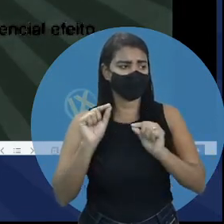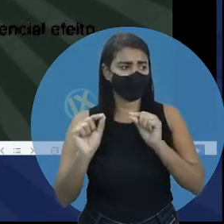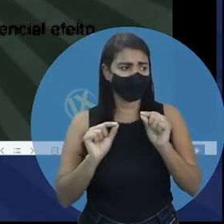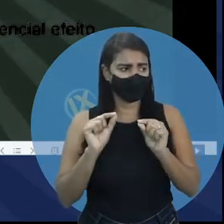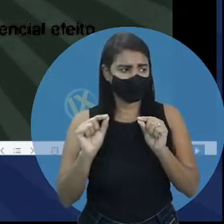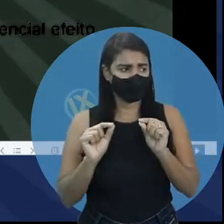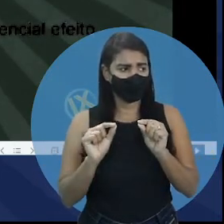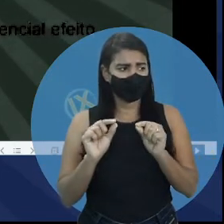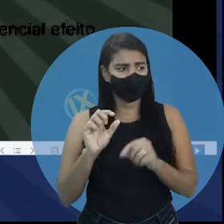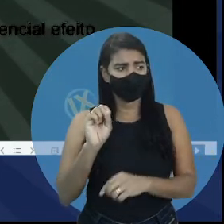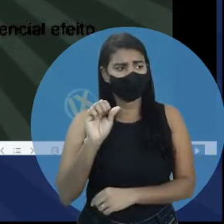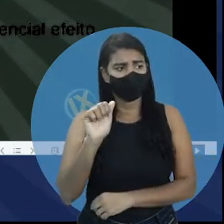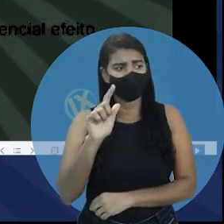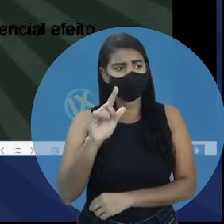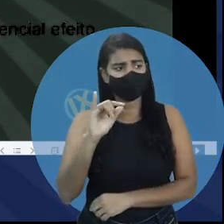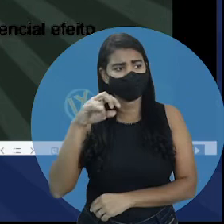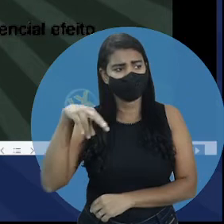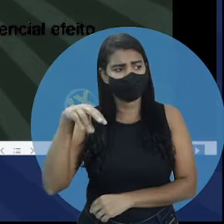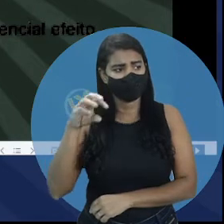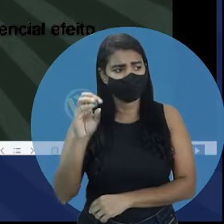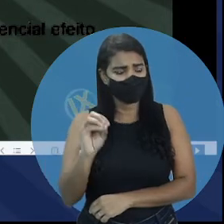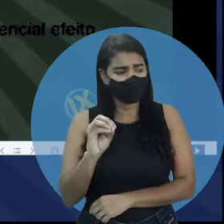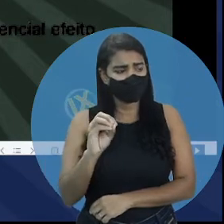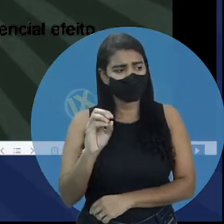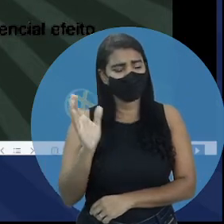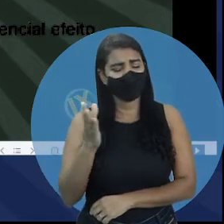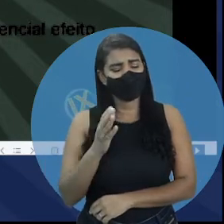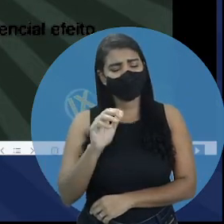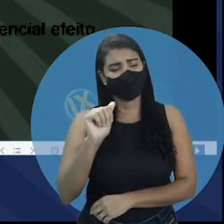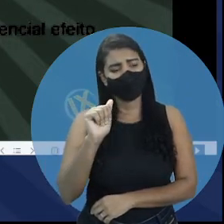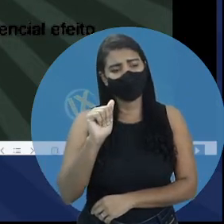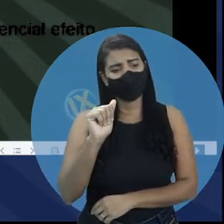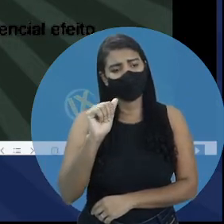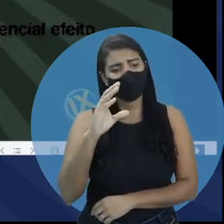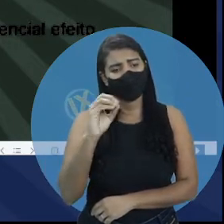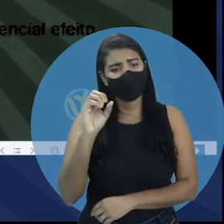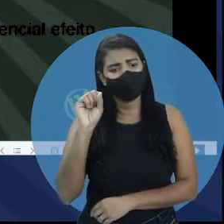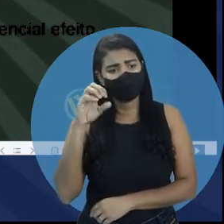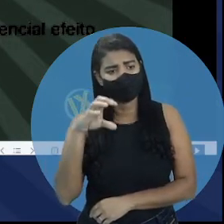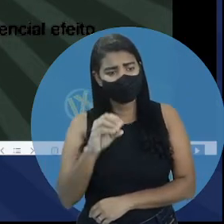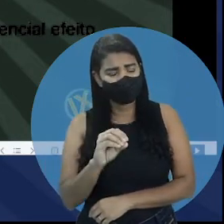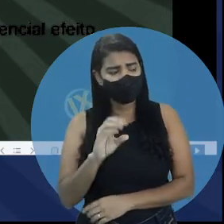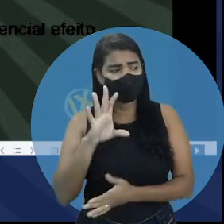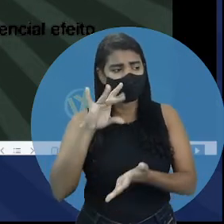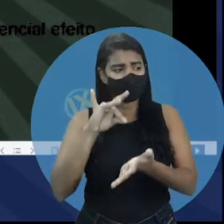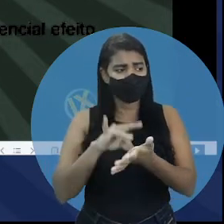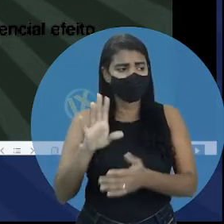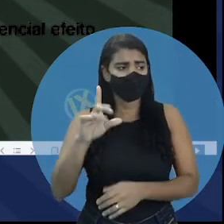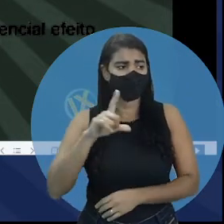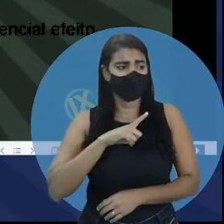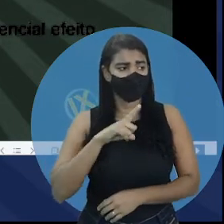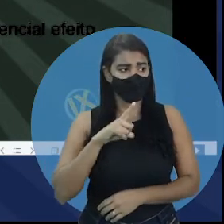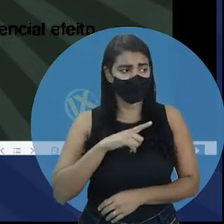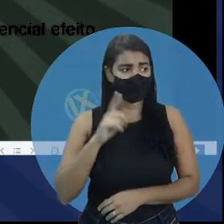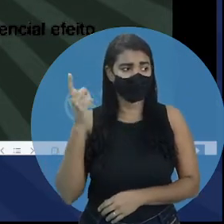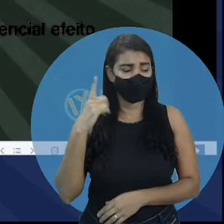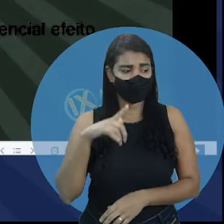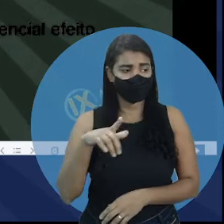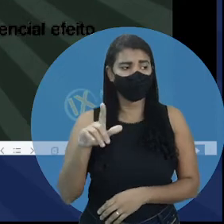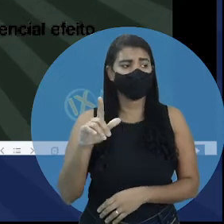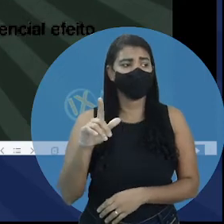extratos salinos de ambas espécies e o extrato aquoso de Mirabilis jalapa, em qualquer concentração, tiveram ação ovicida sobre Aedes